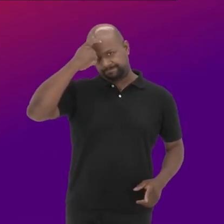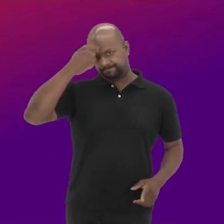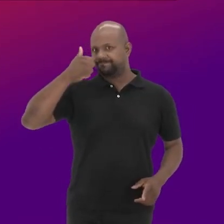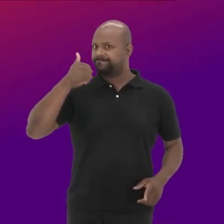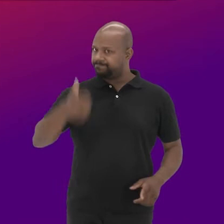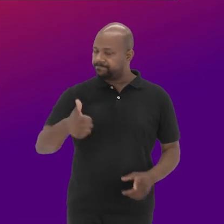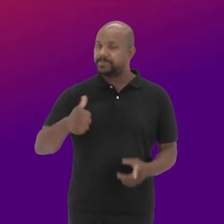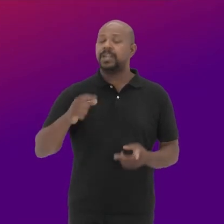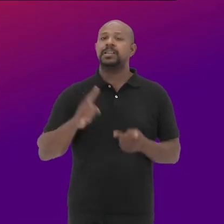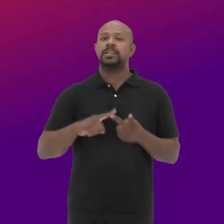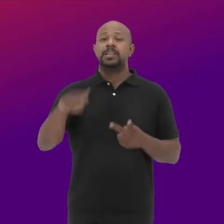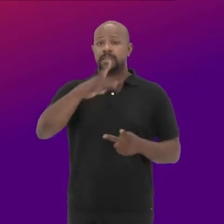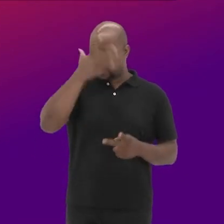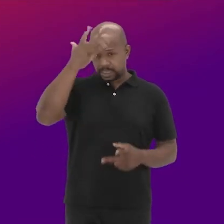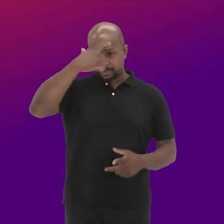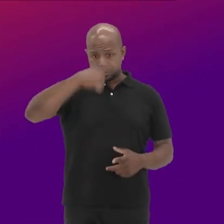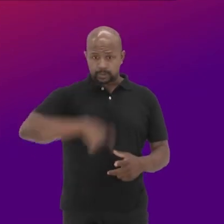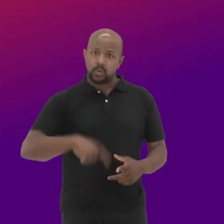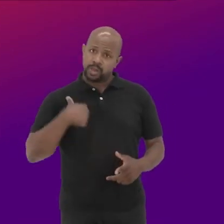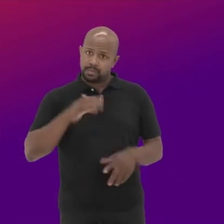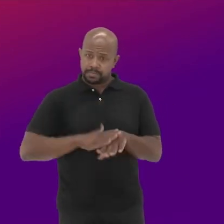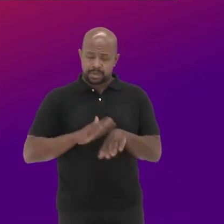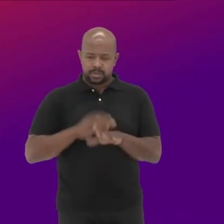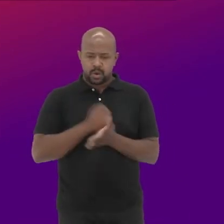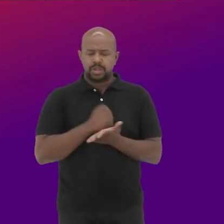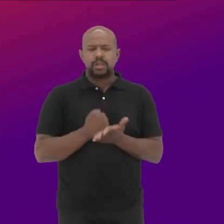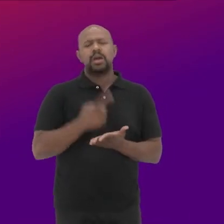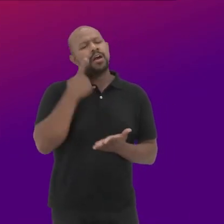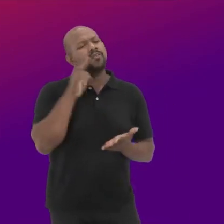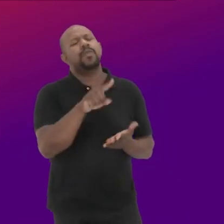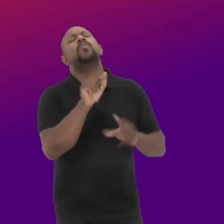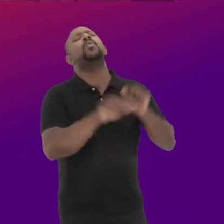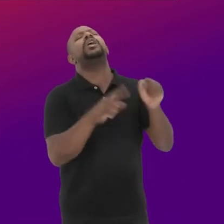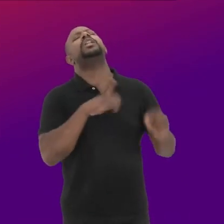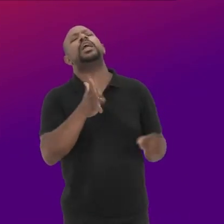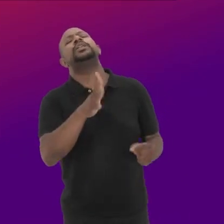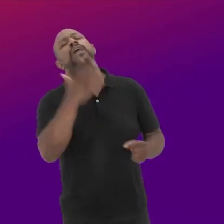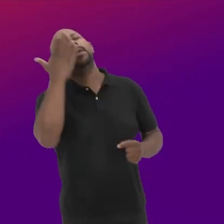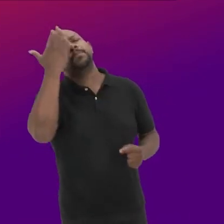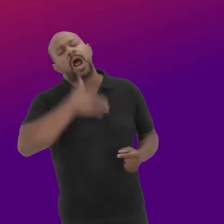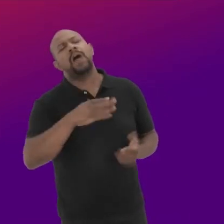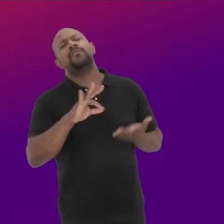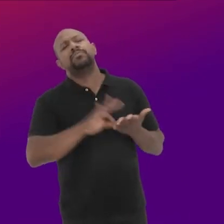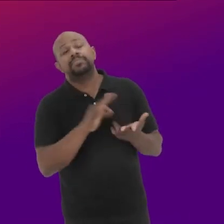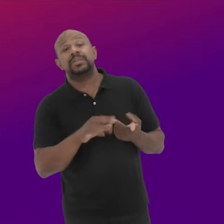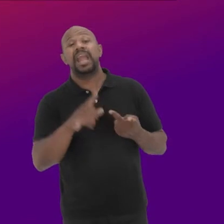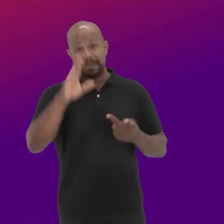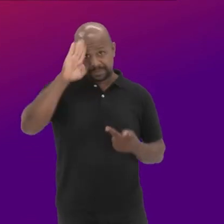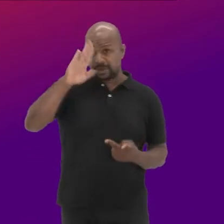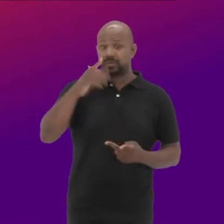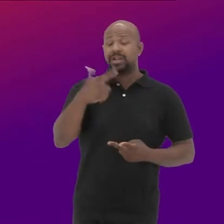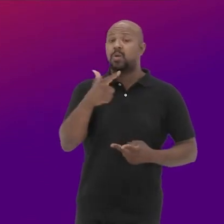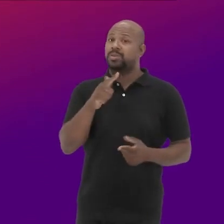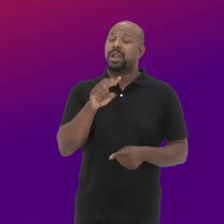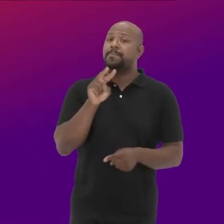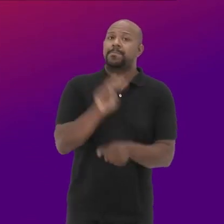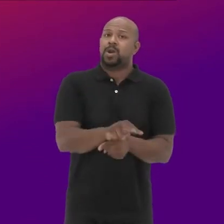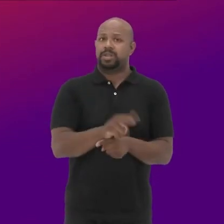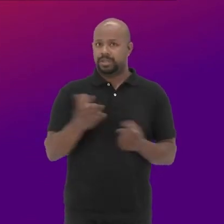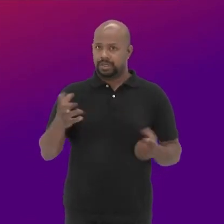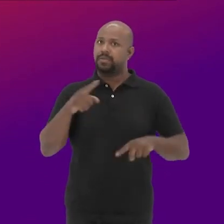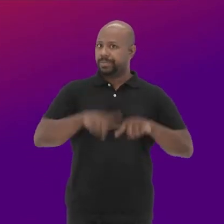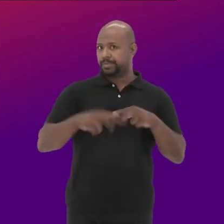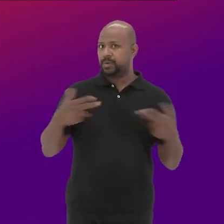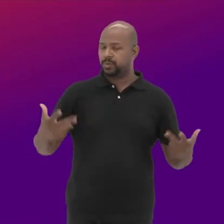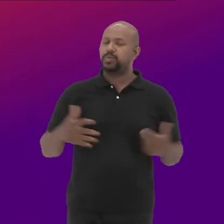responsável e que os assegurados também entendam o que está coberto, mas principalmente o que não está coberto pelo